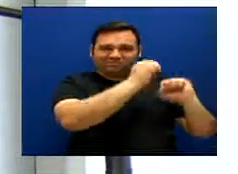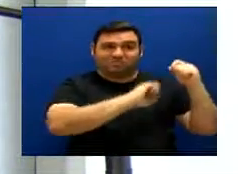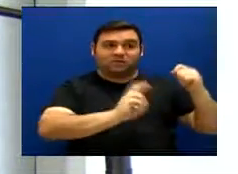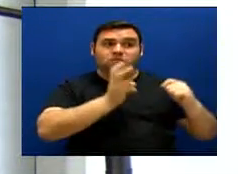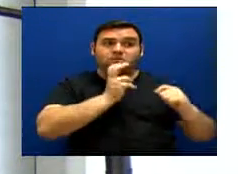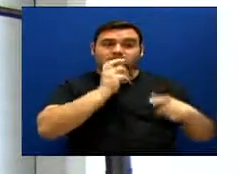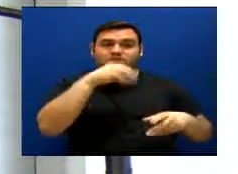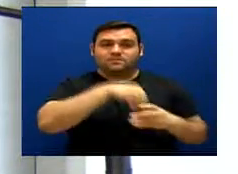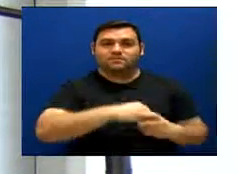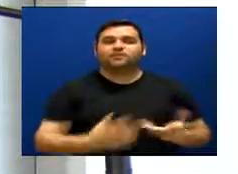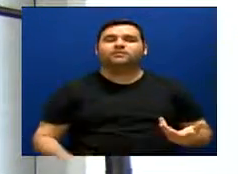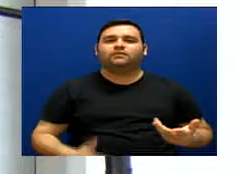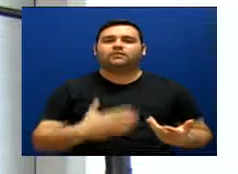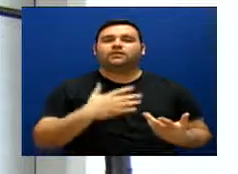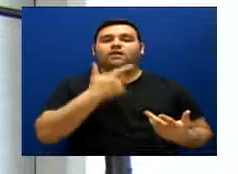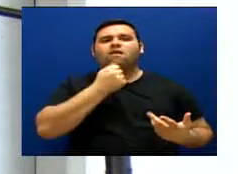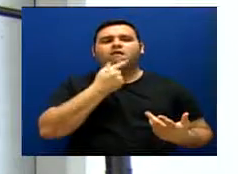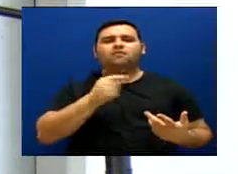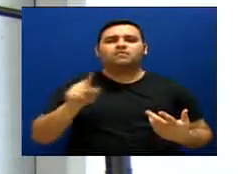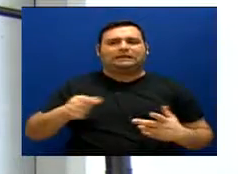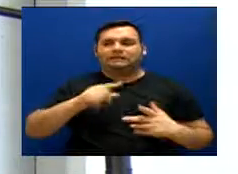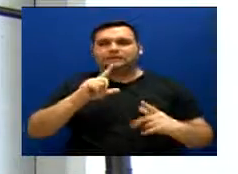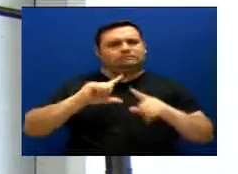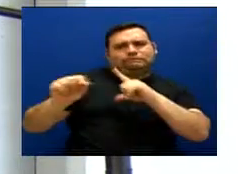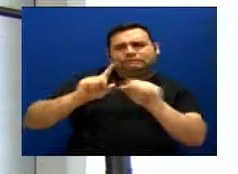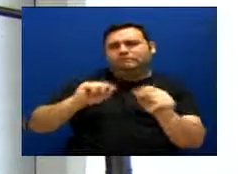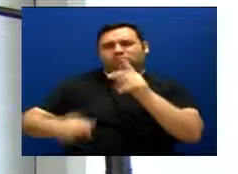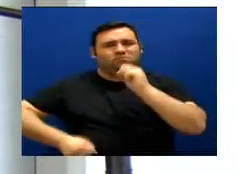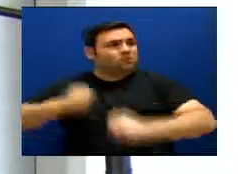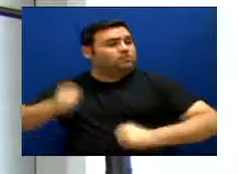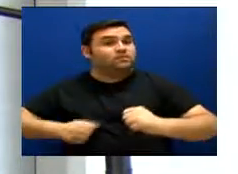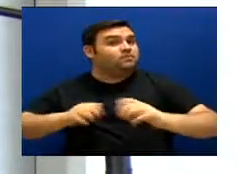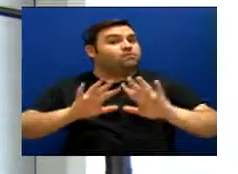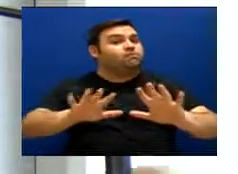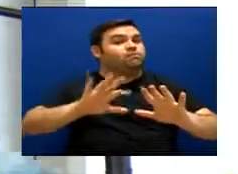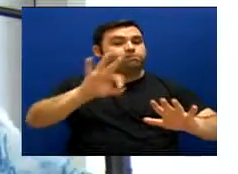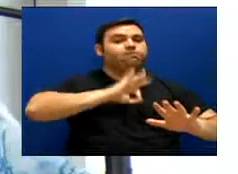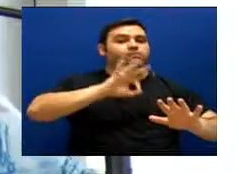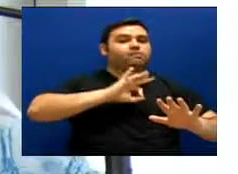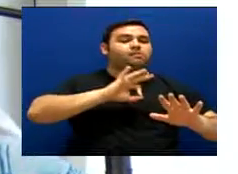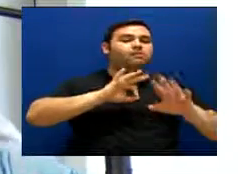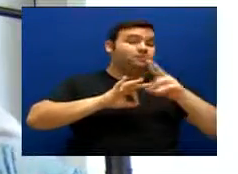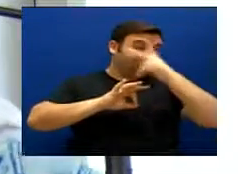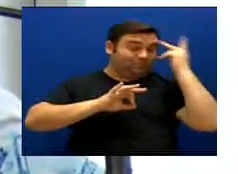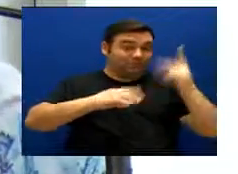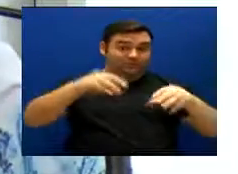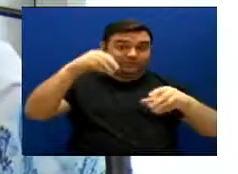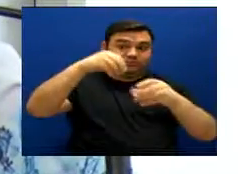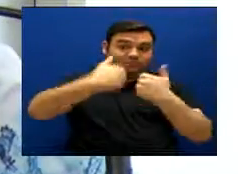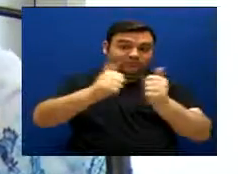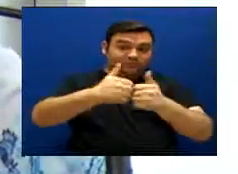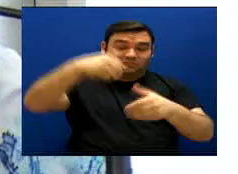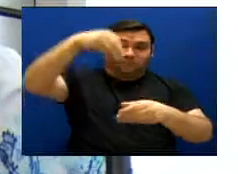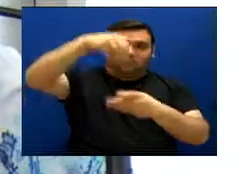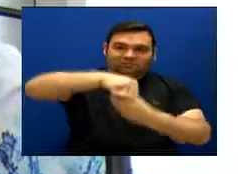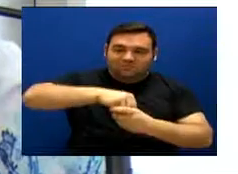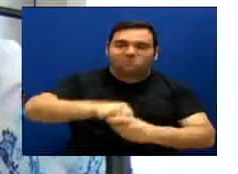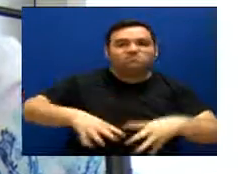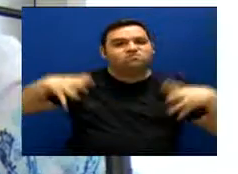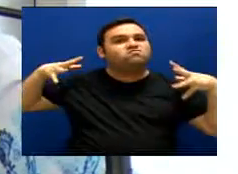de Sorocaba. O suspeito tentou fugir, mas foi impedido pelos presentes no transporte